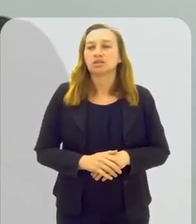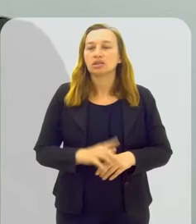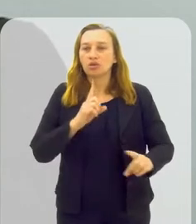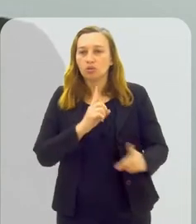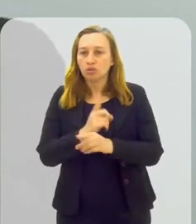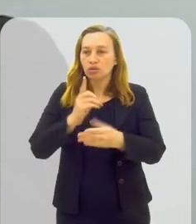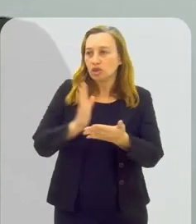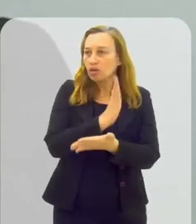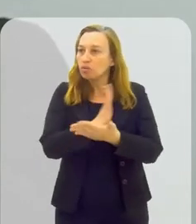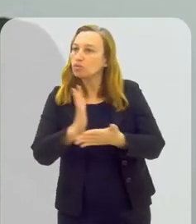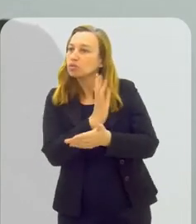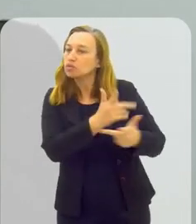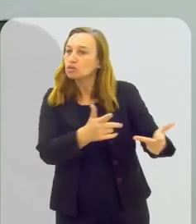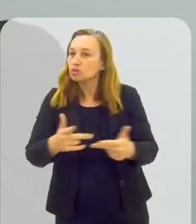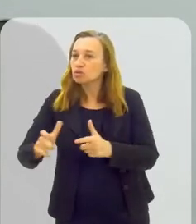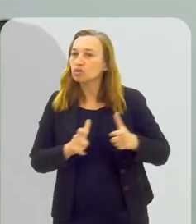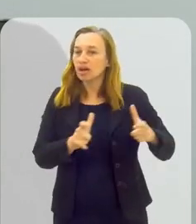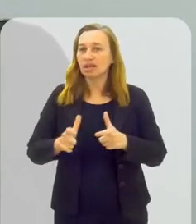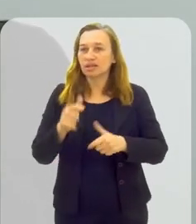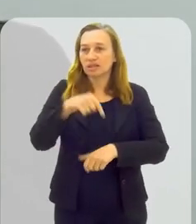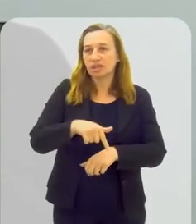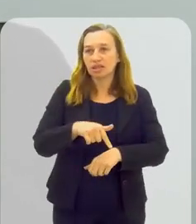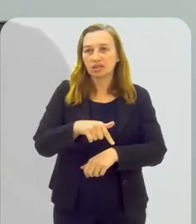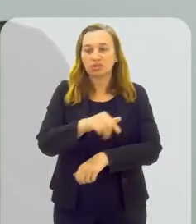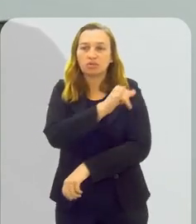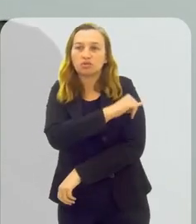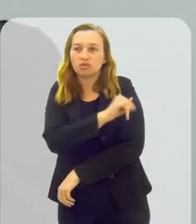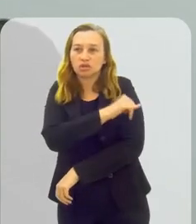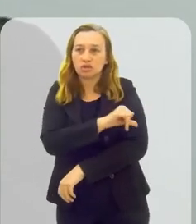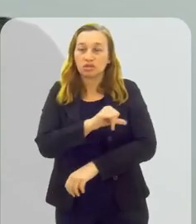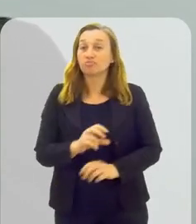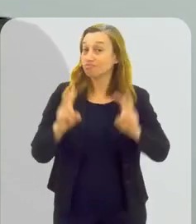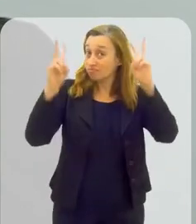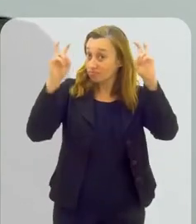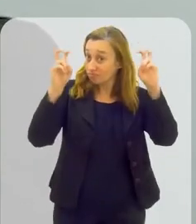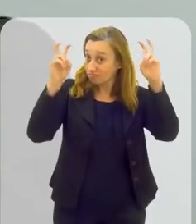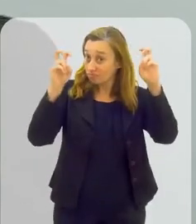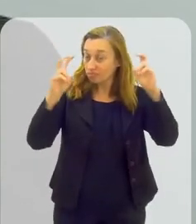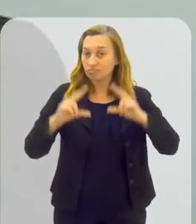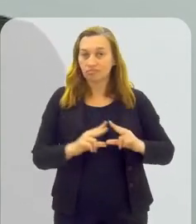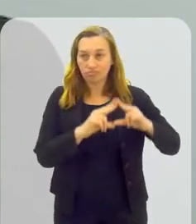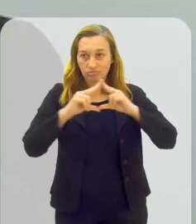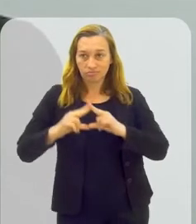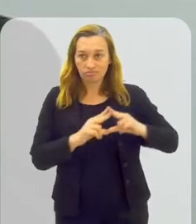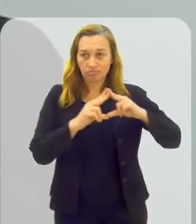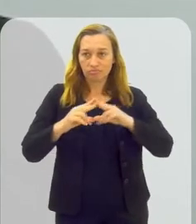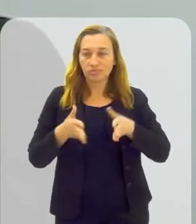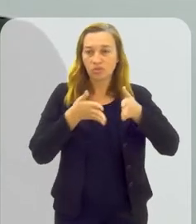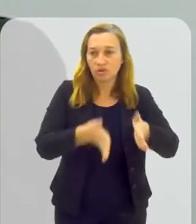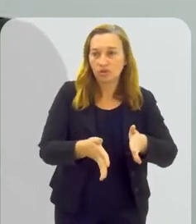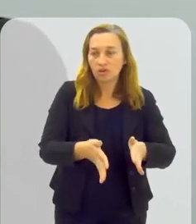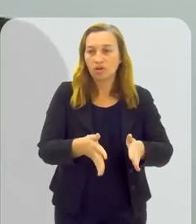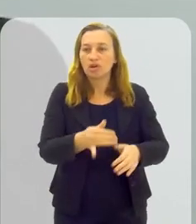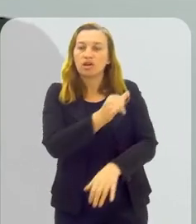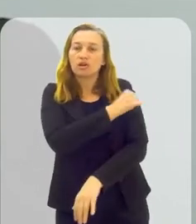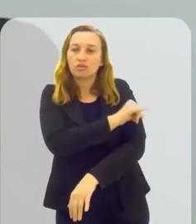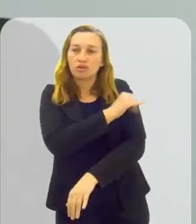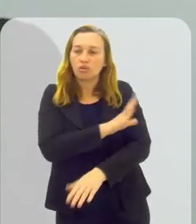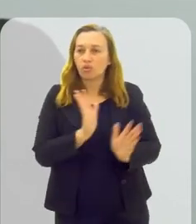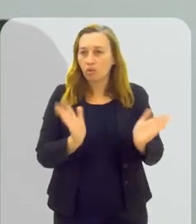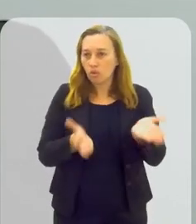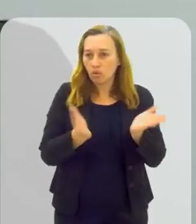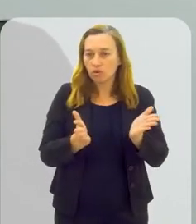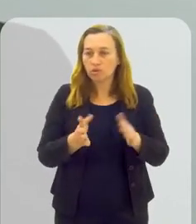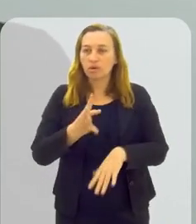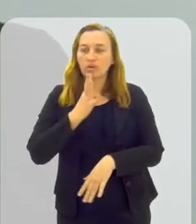também já se encontra em alguns pontos do metrô aqui do Rio de Janeiro e é sobre esse tema da reciclagem que o foco